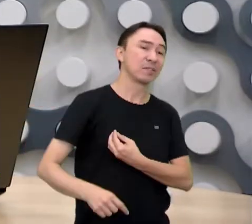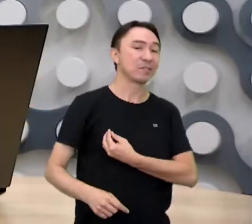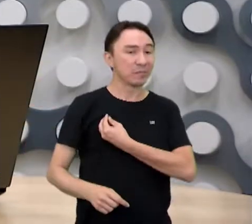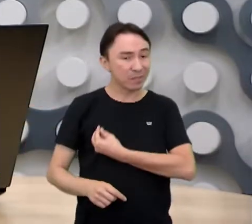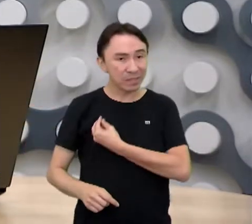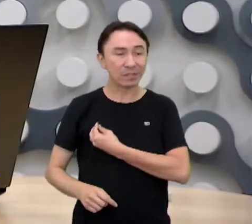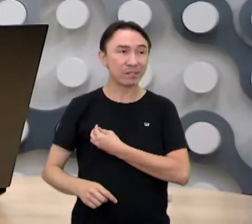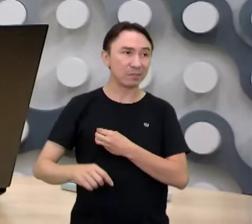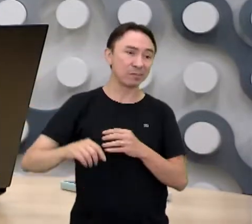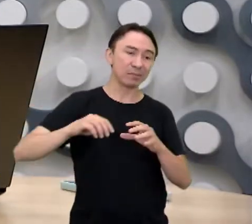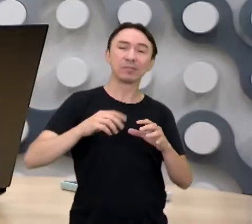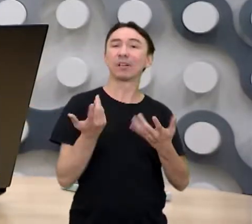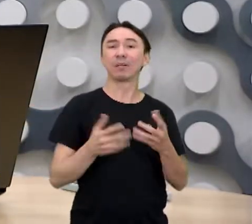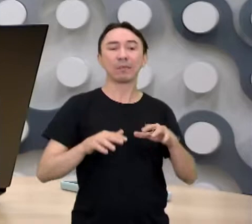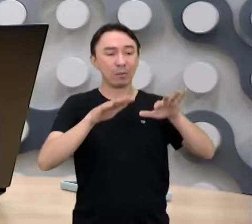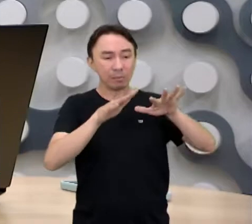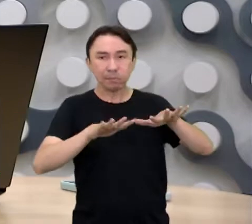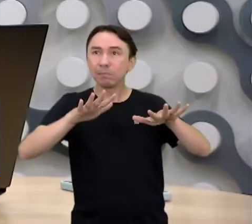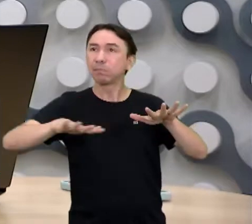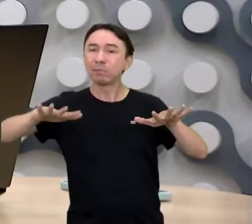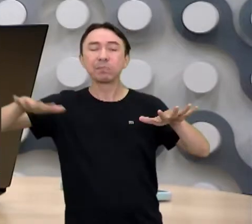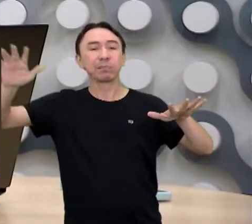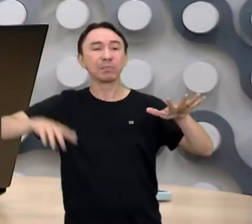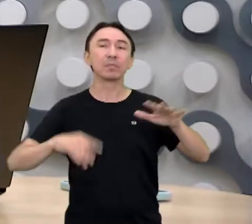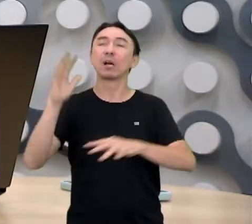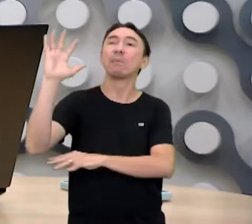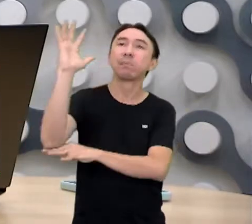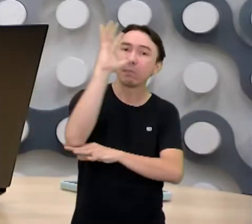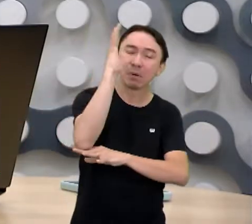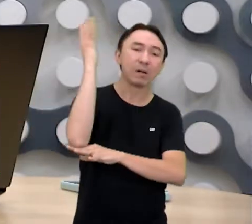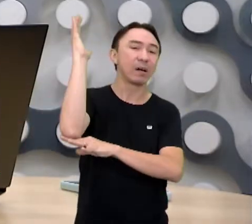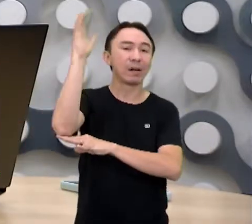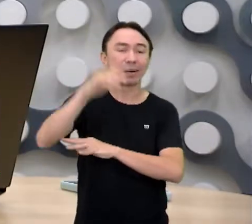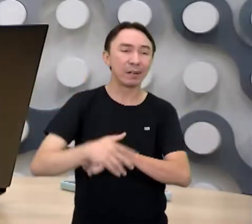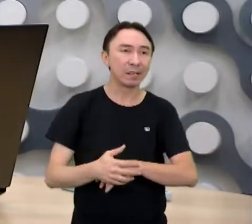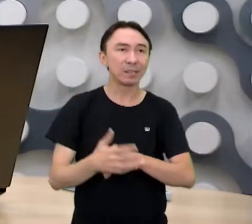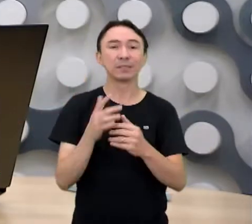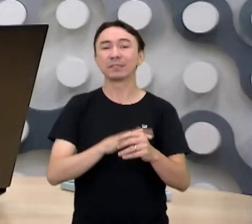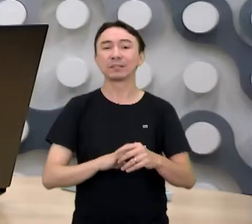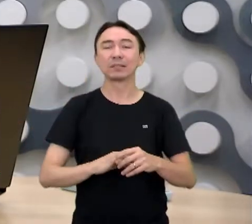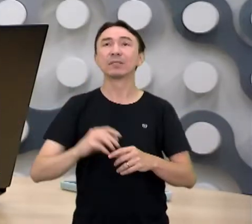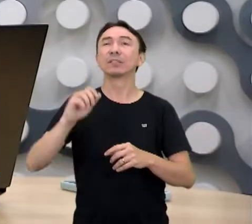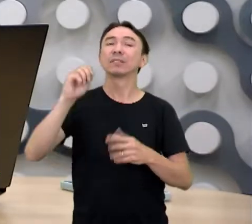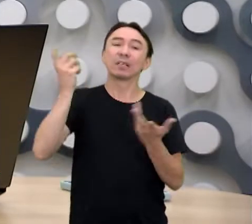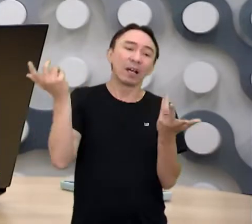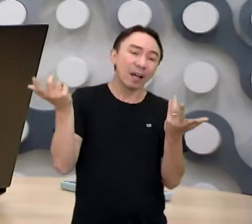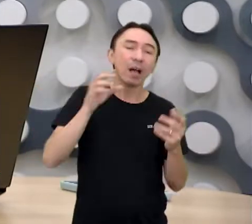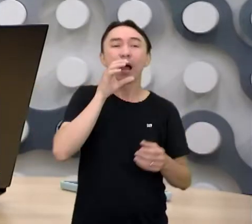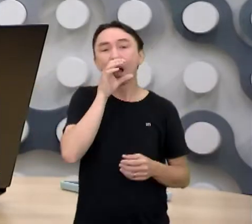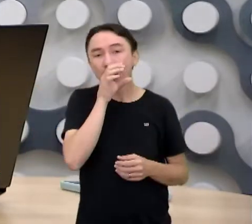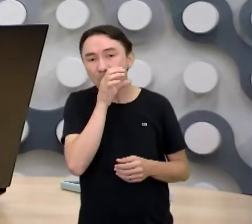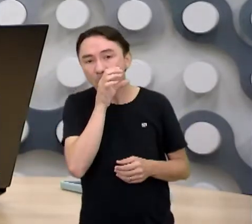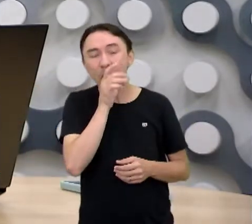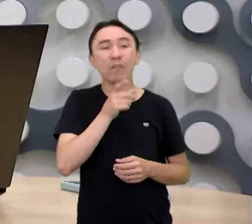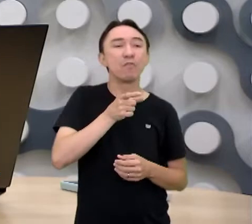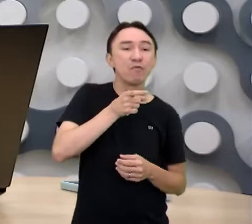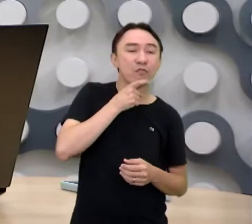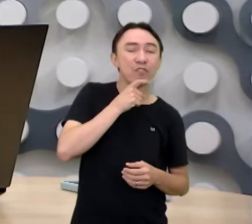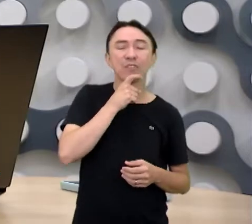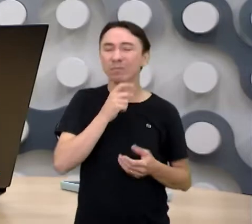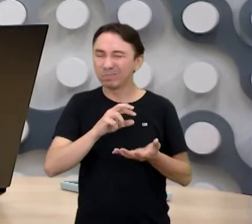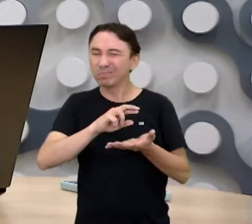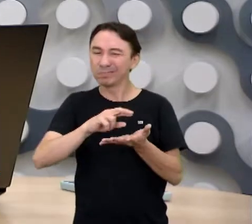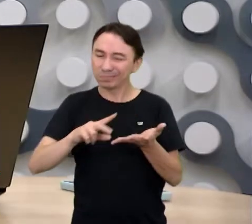nosso relevo, no clima, na vegetação, na formação das rochas, que a gente vai estudar isso na